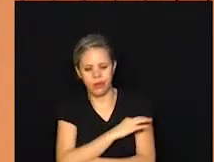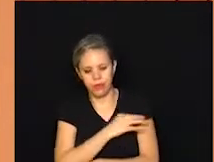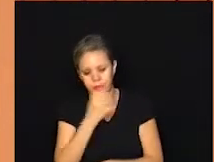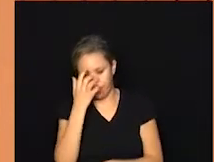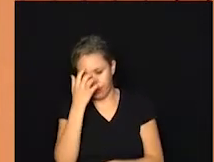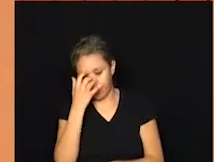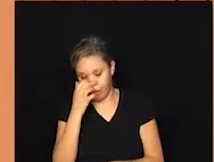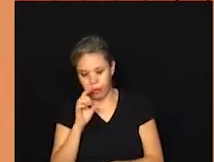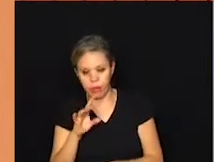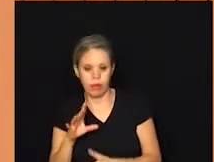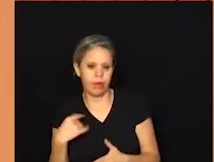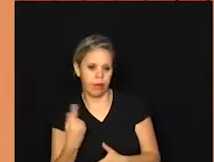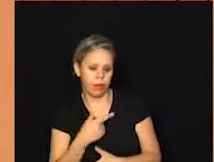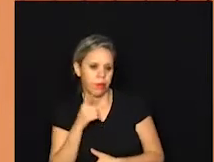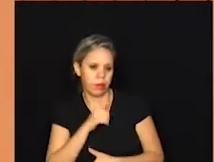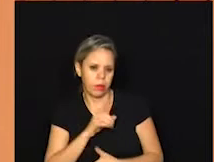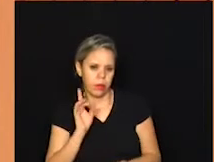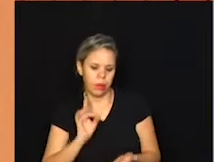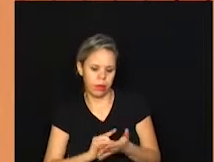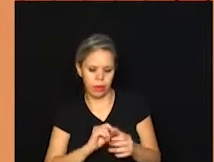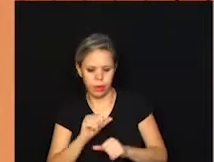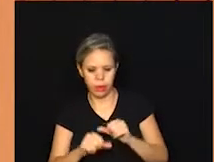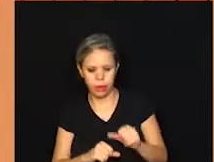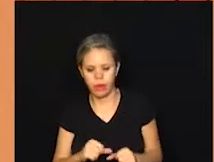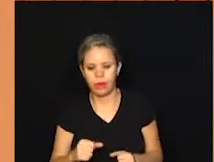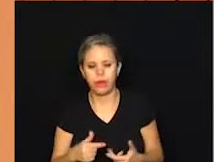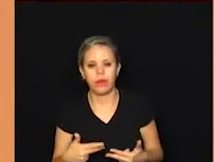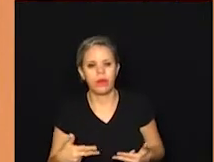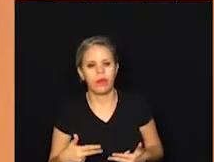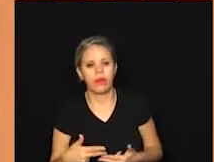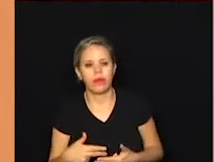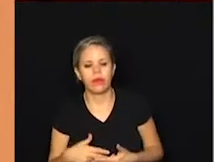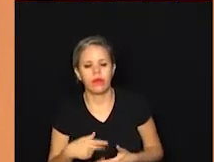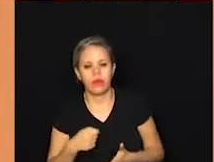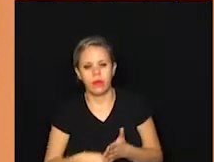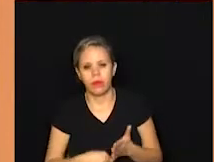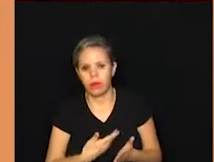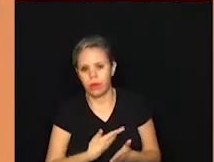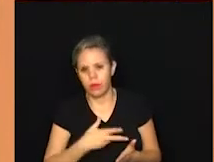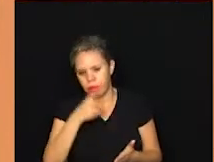porque só assim a gente consegue, de fato, mudar a nossa realidade, mudar as políticas públicas.